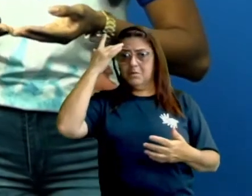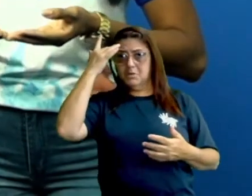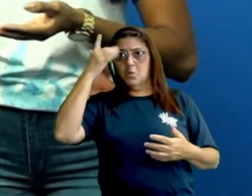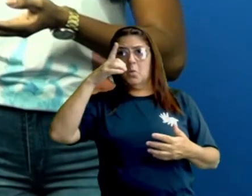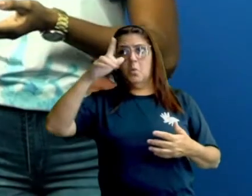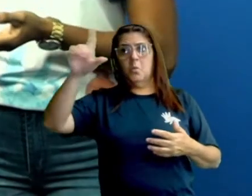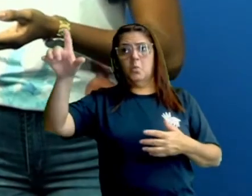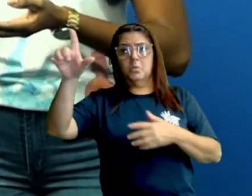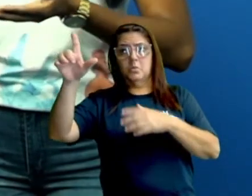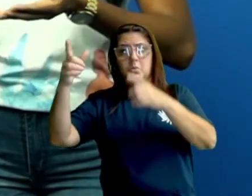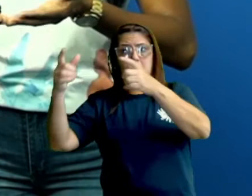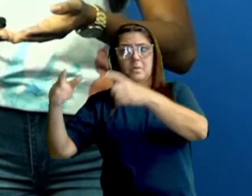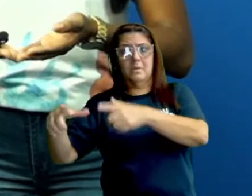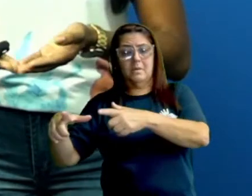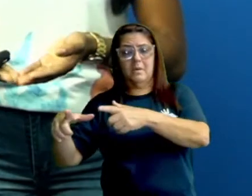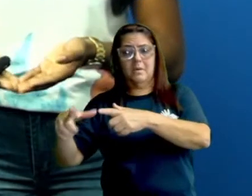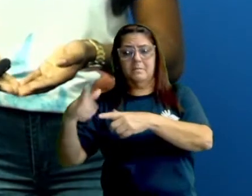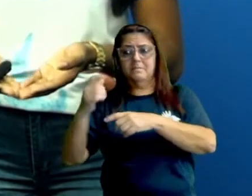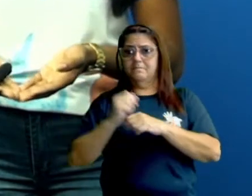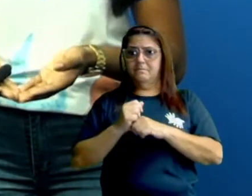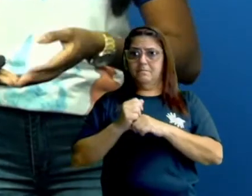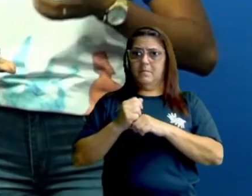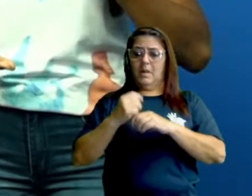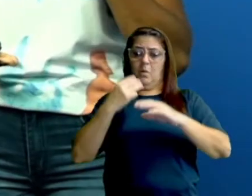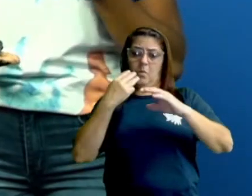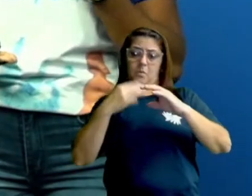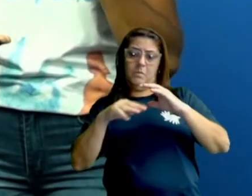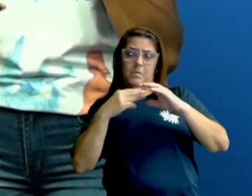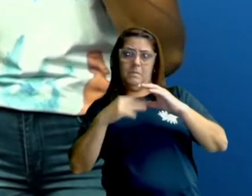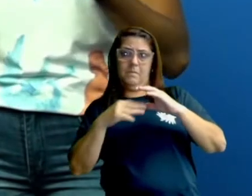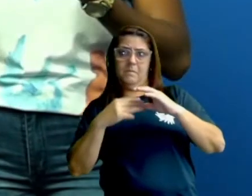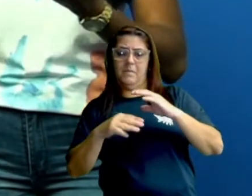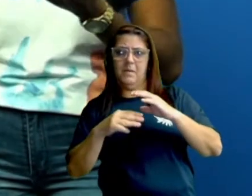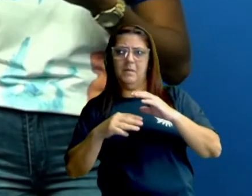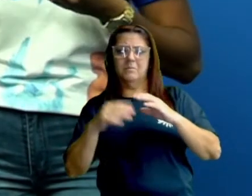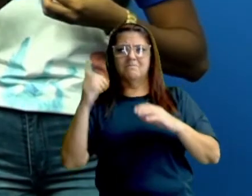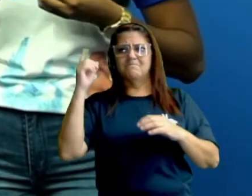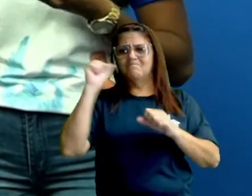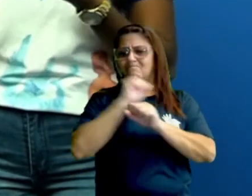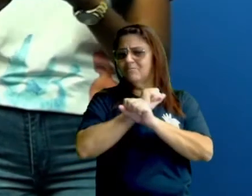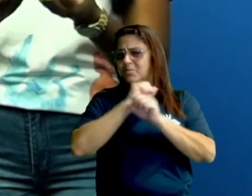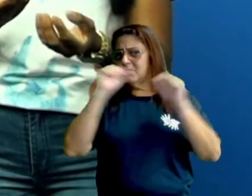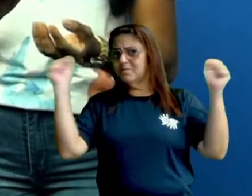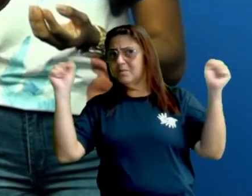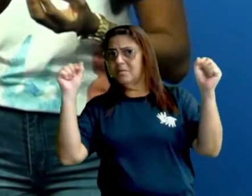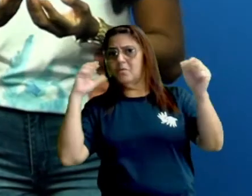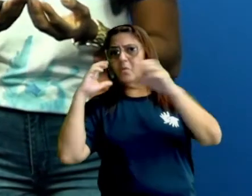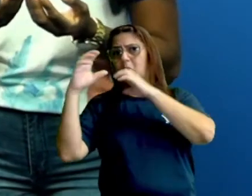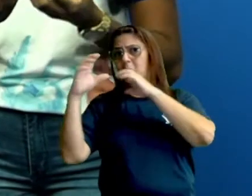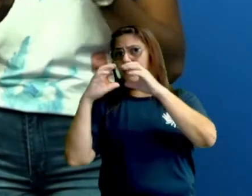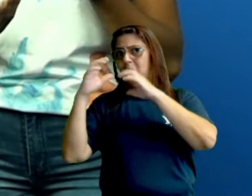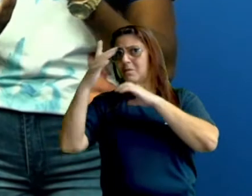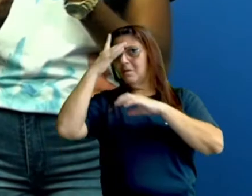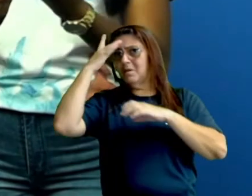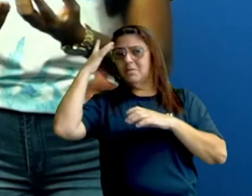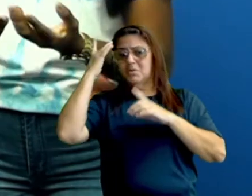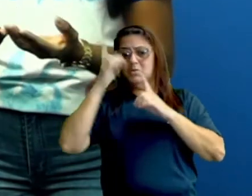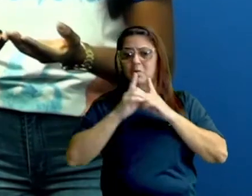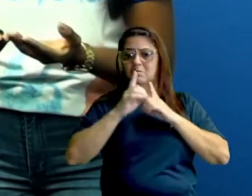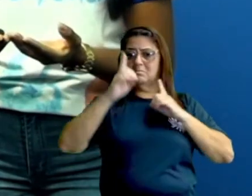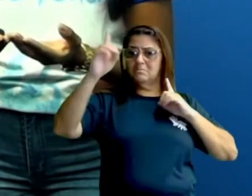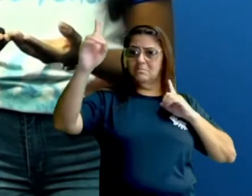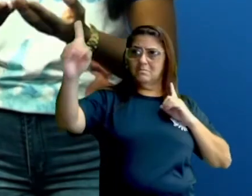gente precisa de um meio. Se esse alguém não está próximo, então fica meio que impossível a gente comunicar